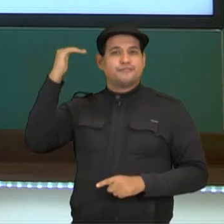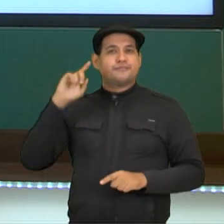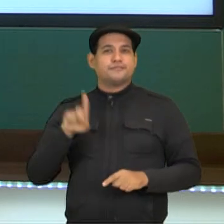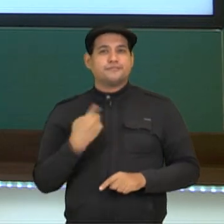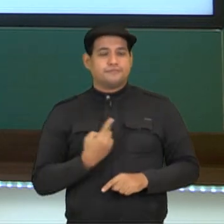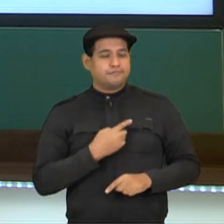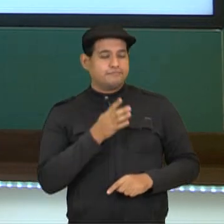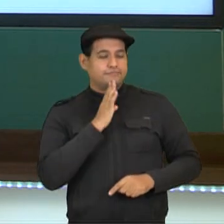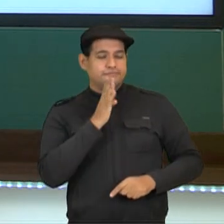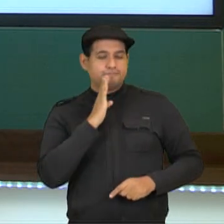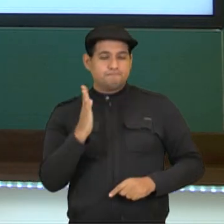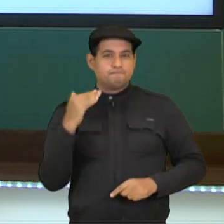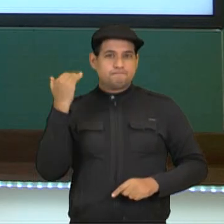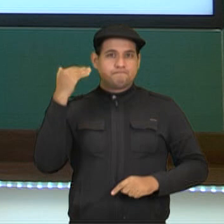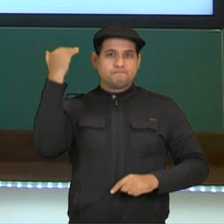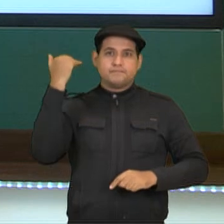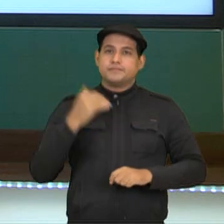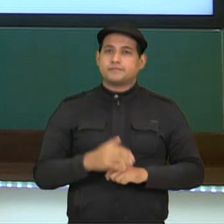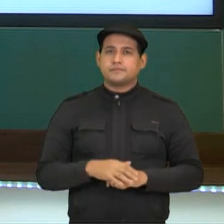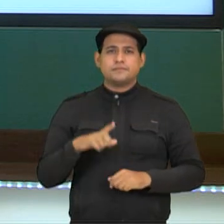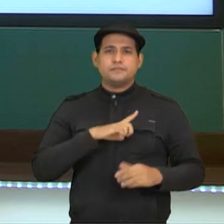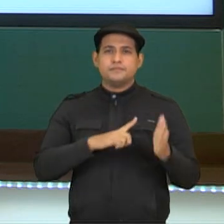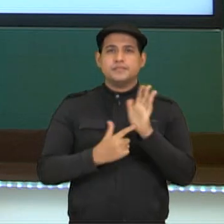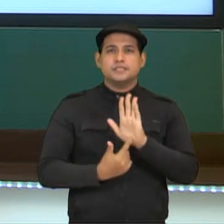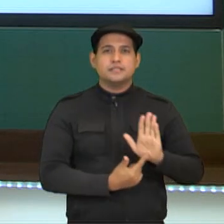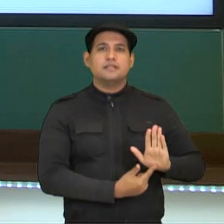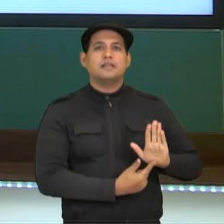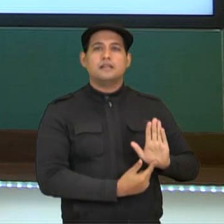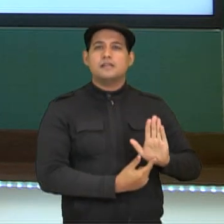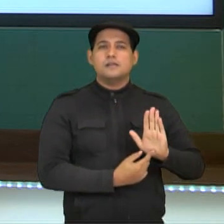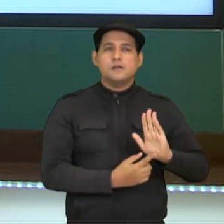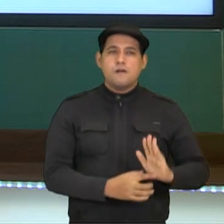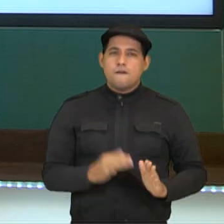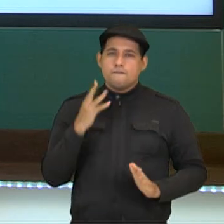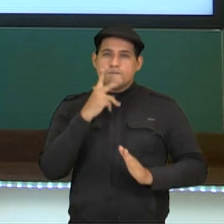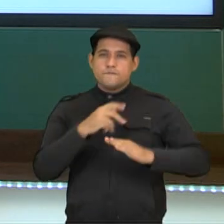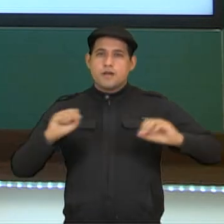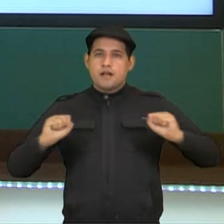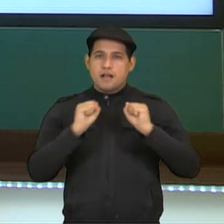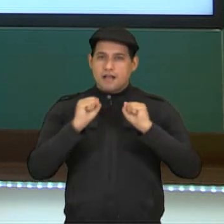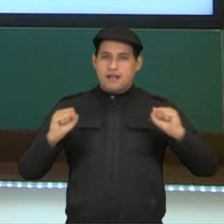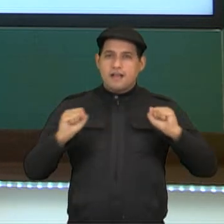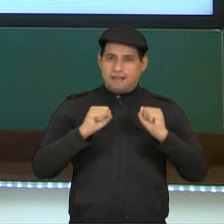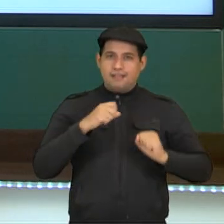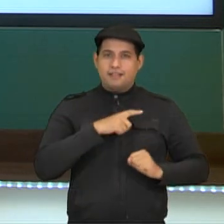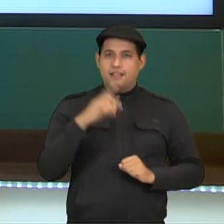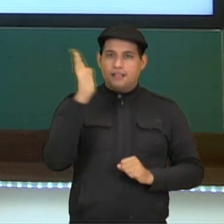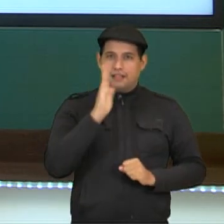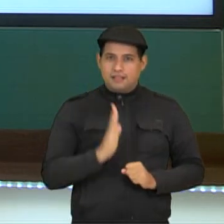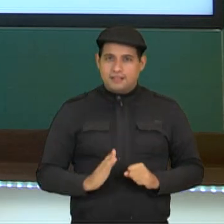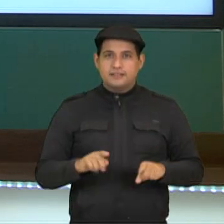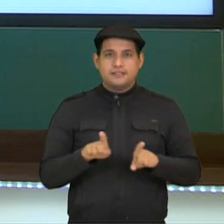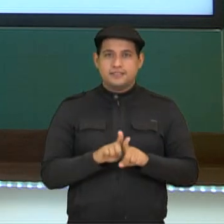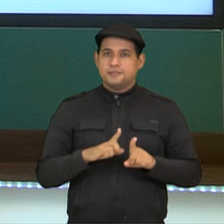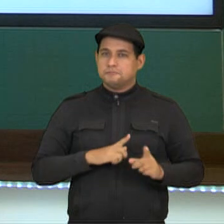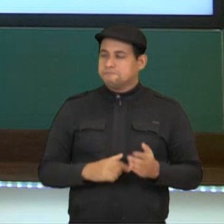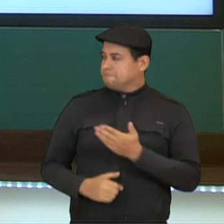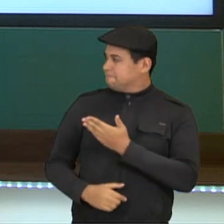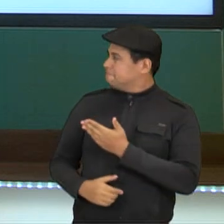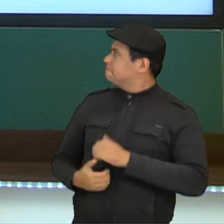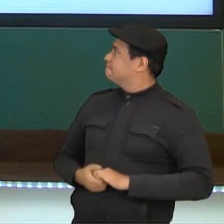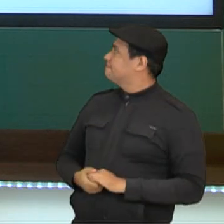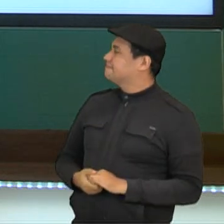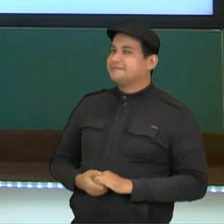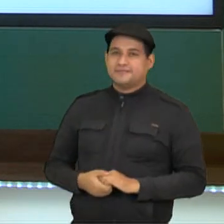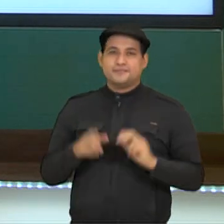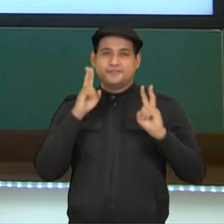esse conhecimento. Então aqui está uma imagem, né, dos nossos lindos atletas da seleção brasileira de atletismo adaptado,